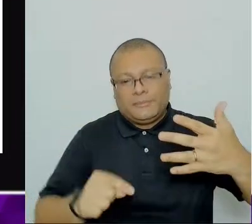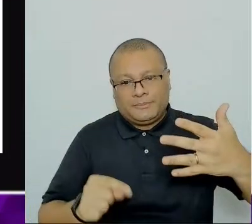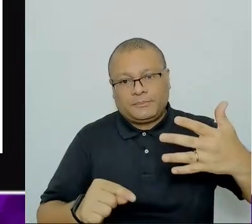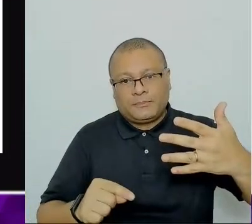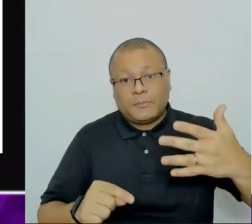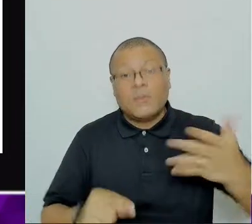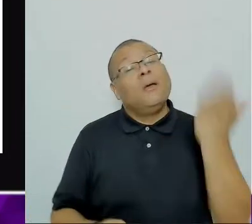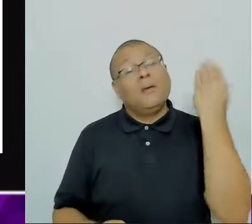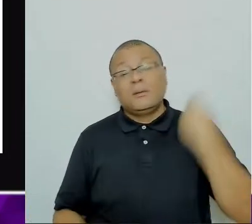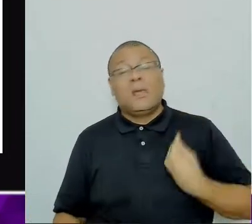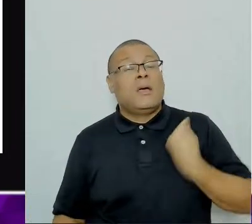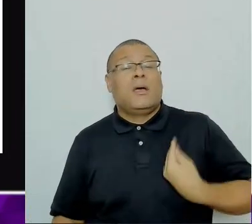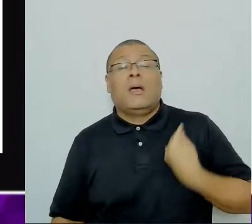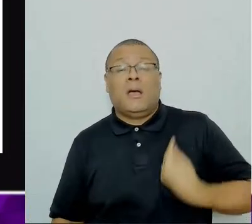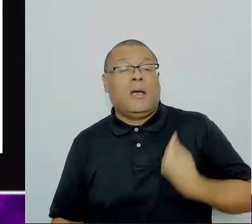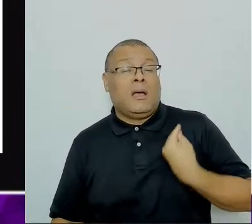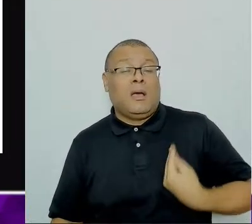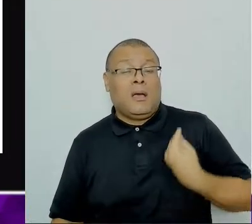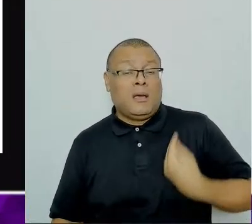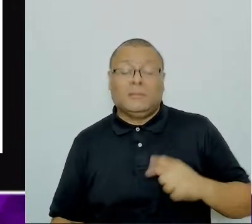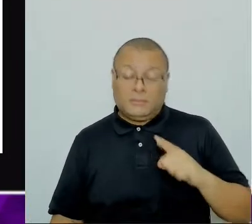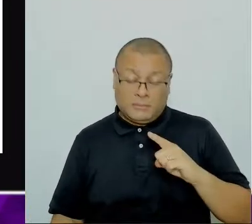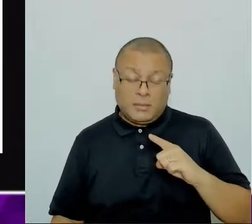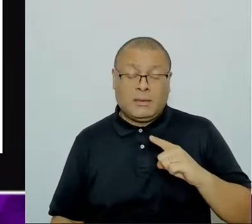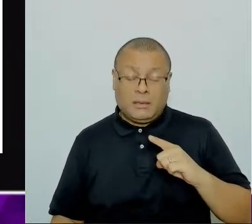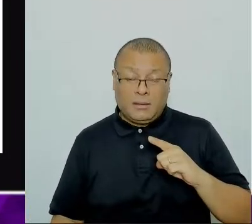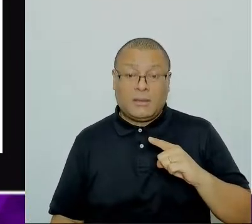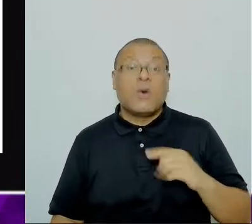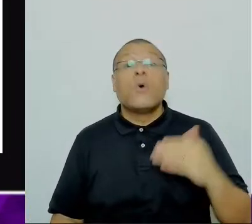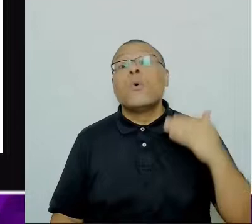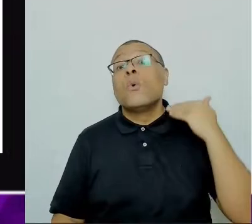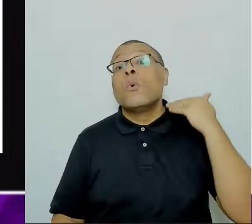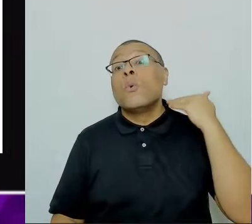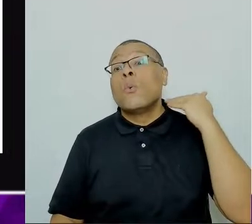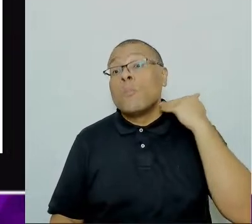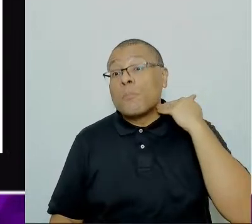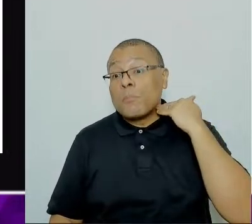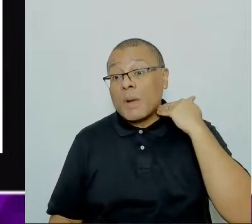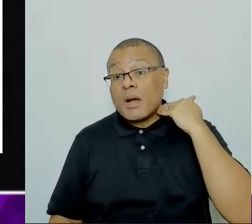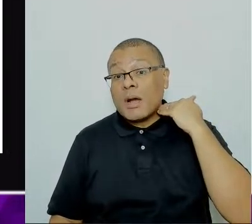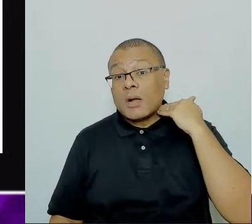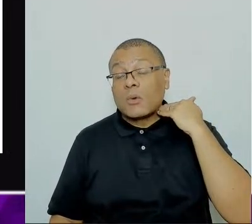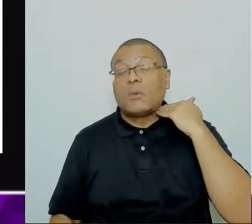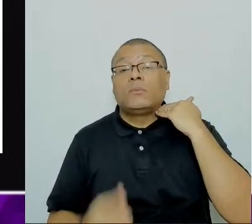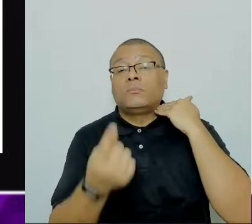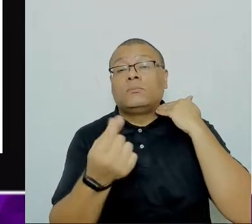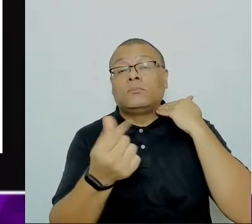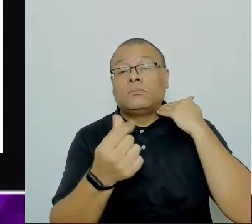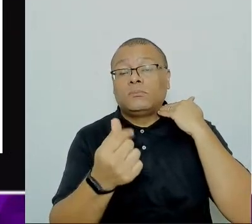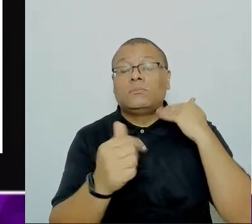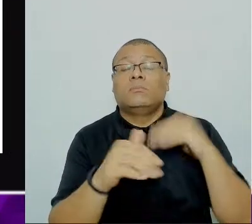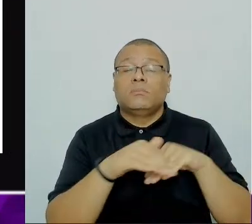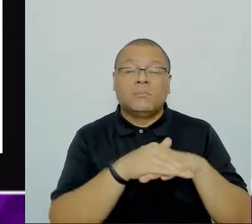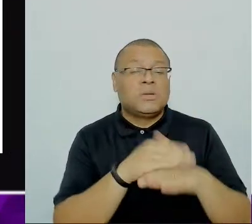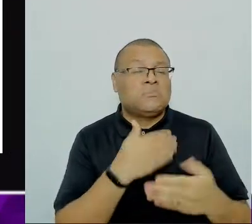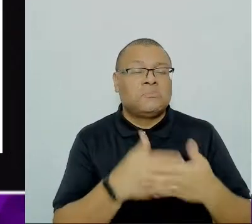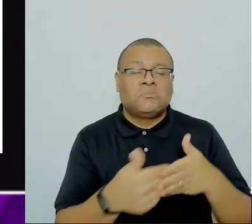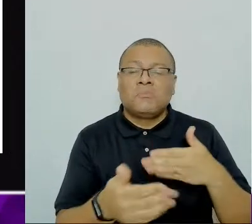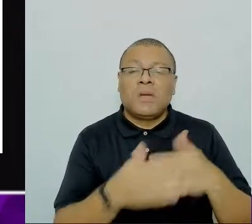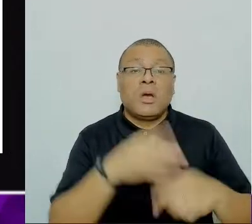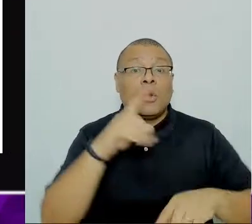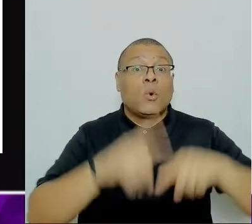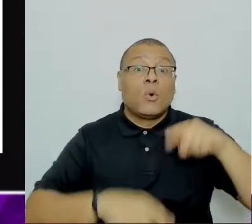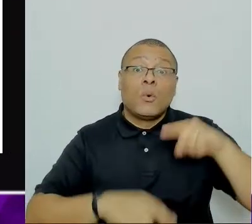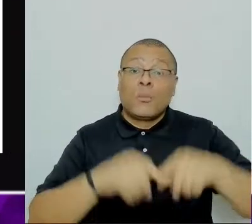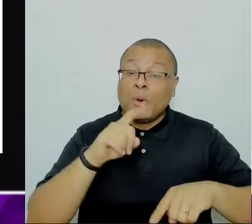vivia antigamente. A gente tinha o quê? Tinha um banco, era onde a gente tinha a conta, e se a gente quisesse qualquer um dos produtos bancários,